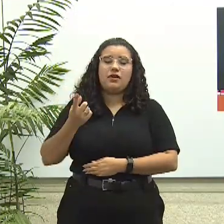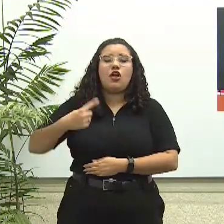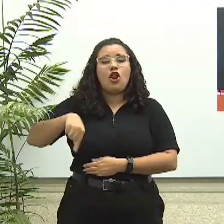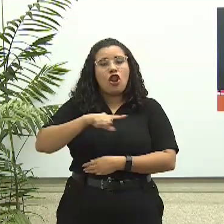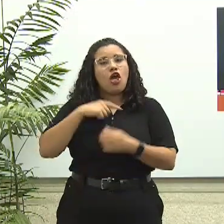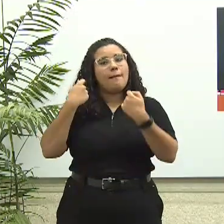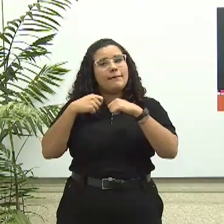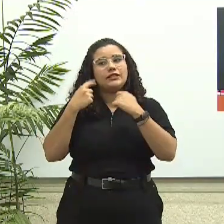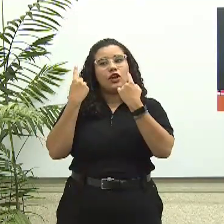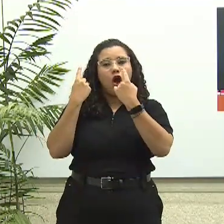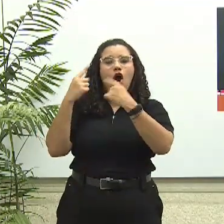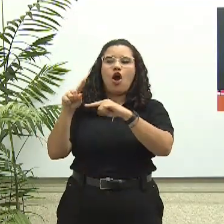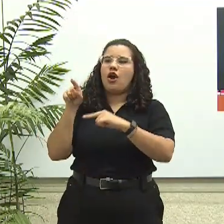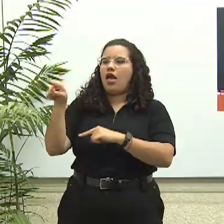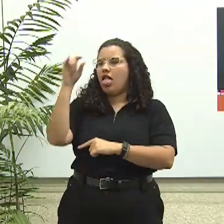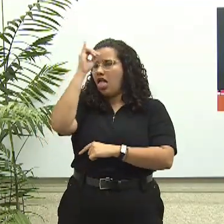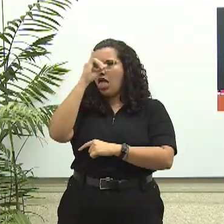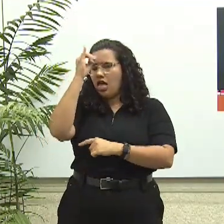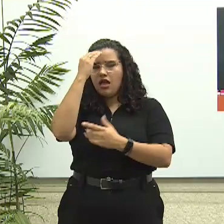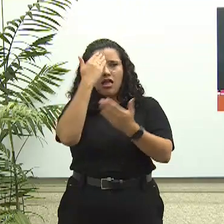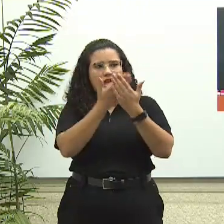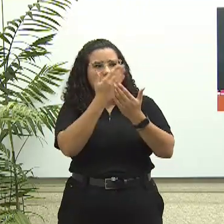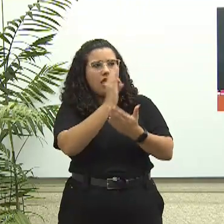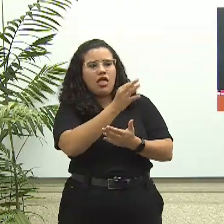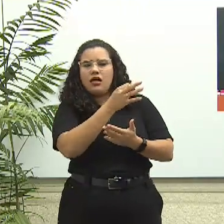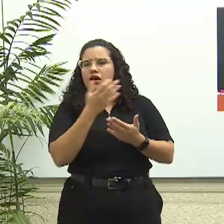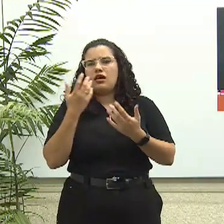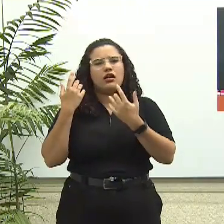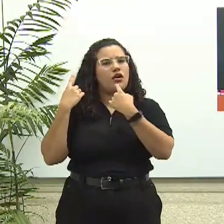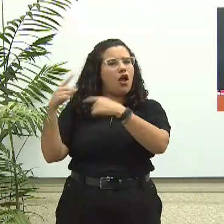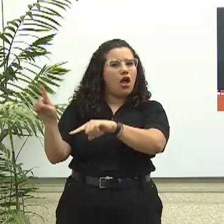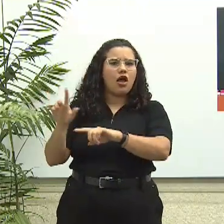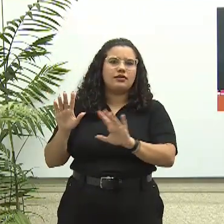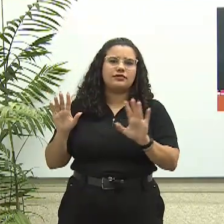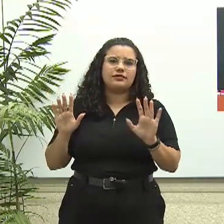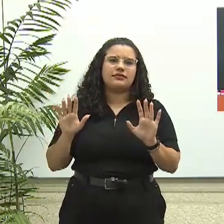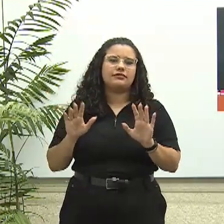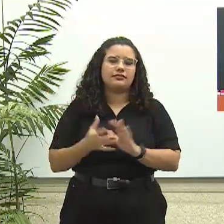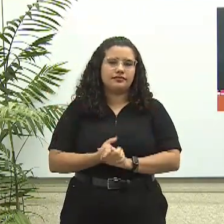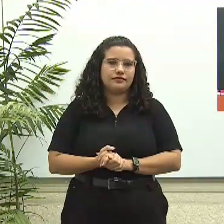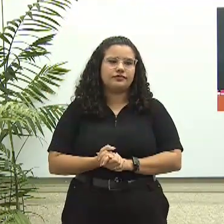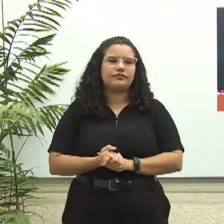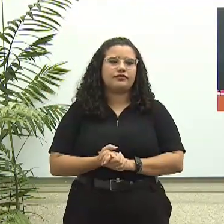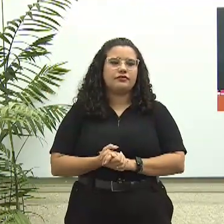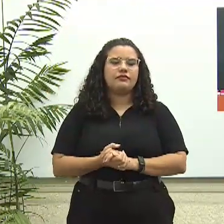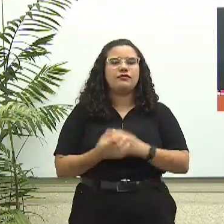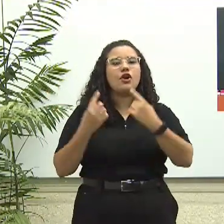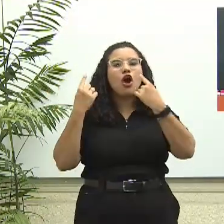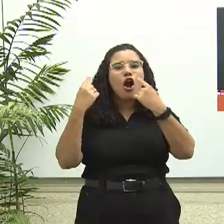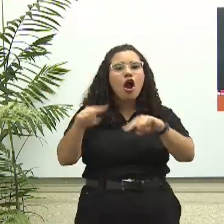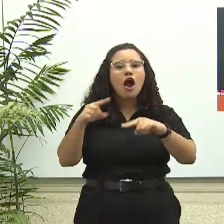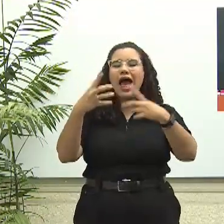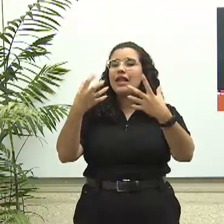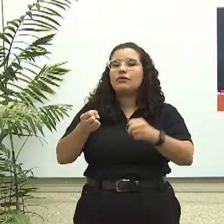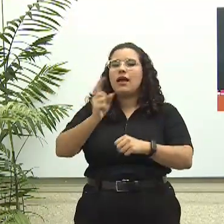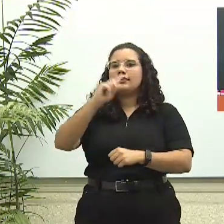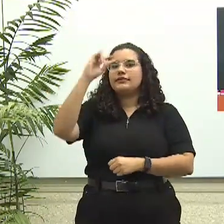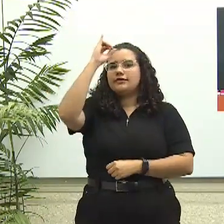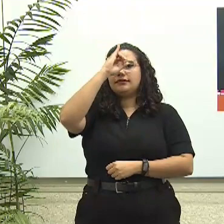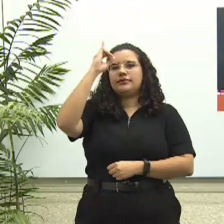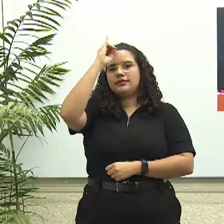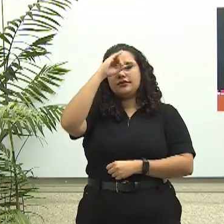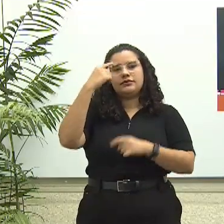ser contra os trouxas contra a troux tidão contra a imposição de que nós